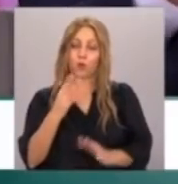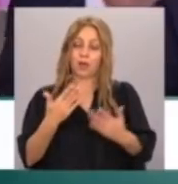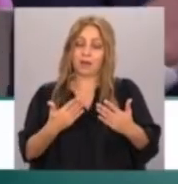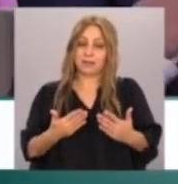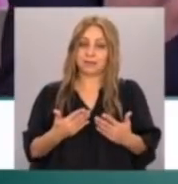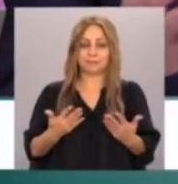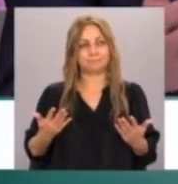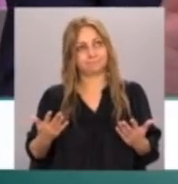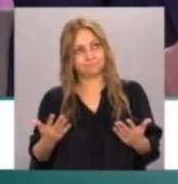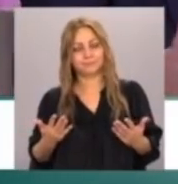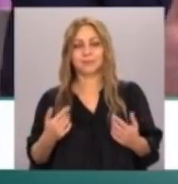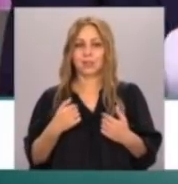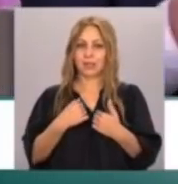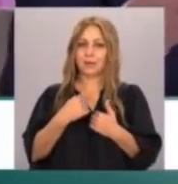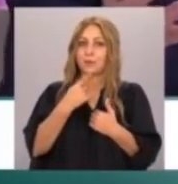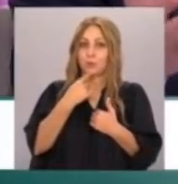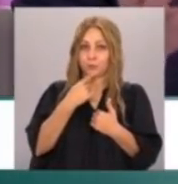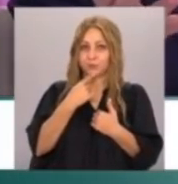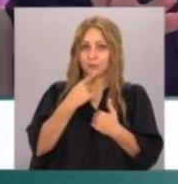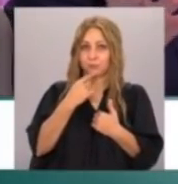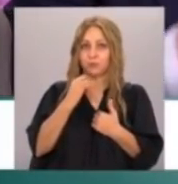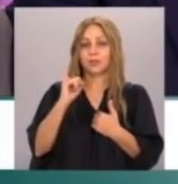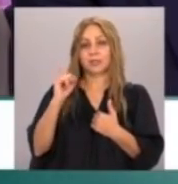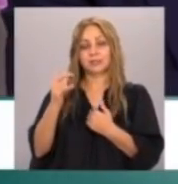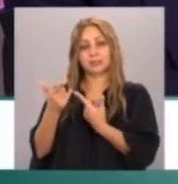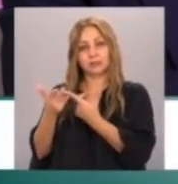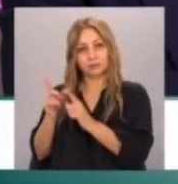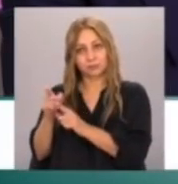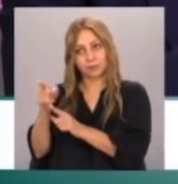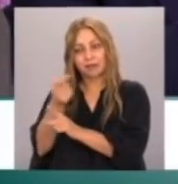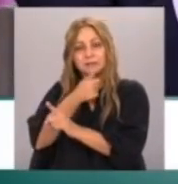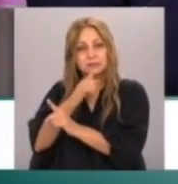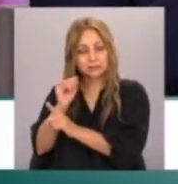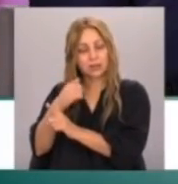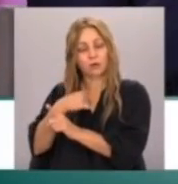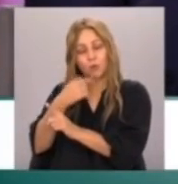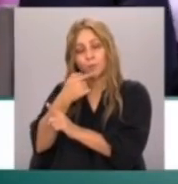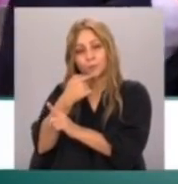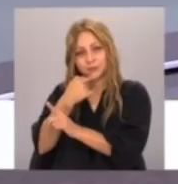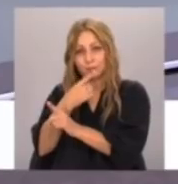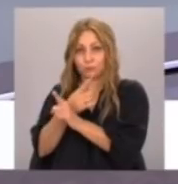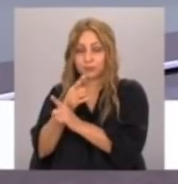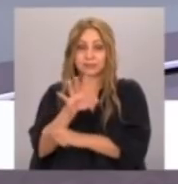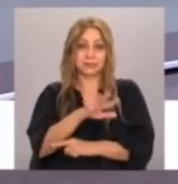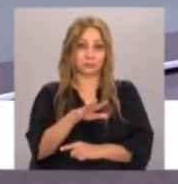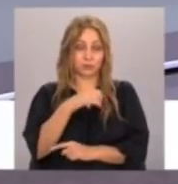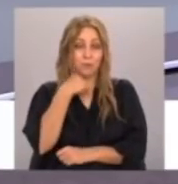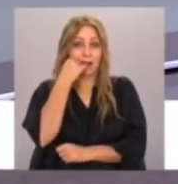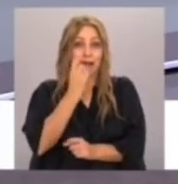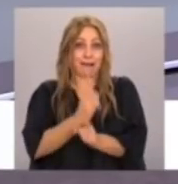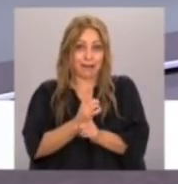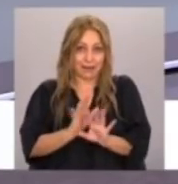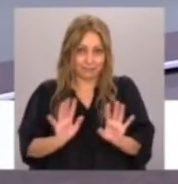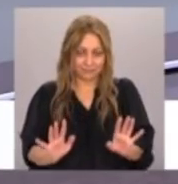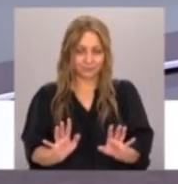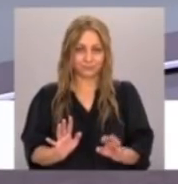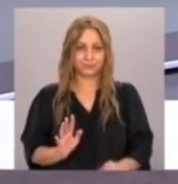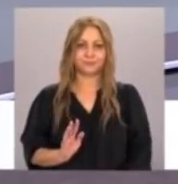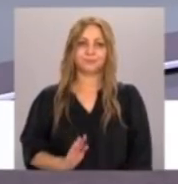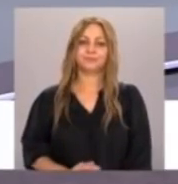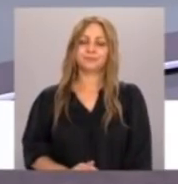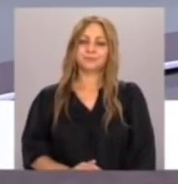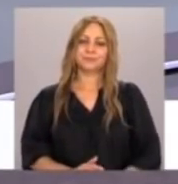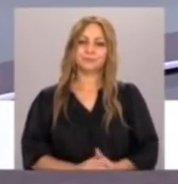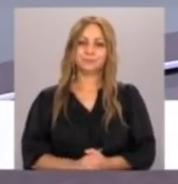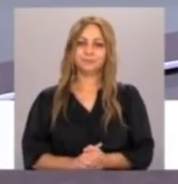não é difícil nós entendemos quanto algumas coisas como é evidente Não seguimos perceber depois de 20 que haja estão hoje